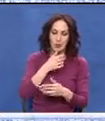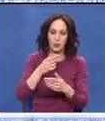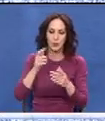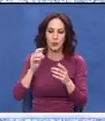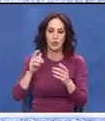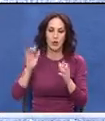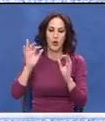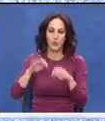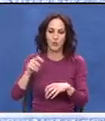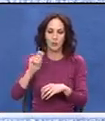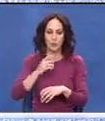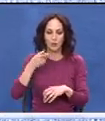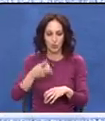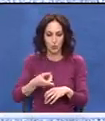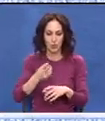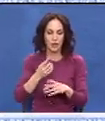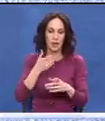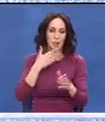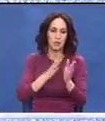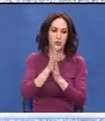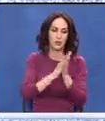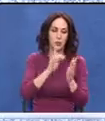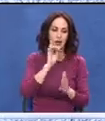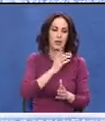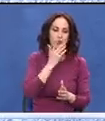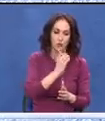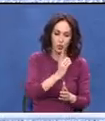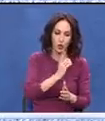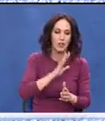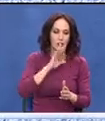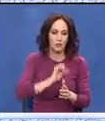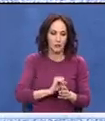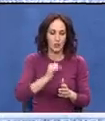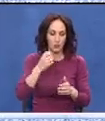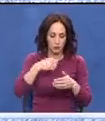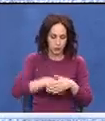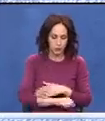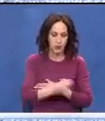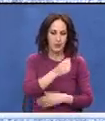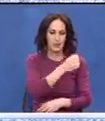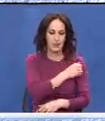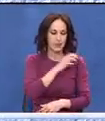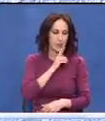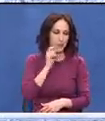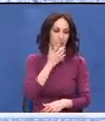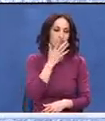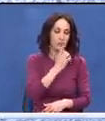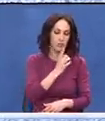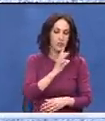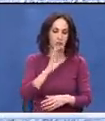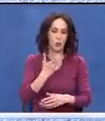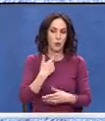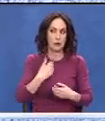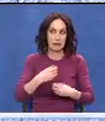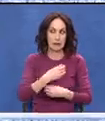de nove meses e aproveitando o fato de estar sozinha em casa e ter o filho em casa dos pais sozinha numa altura em que